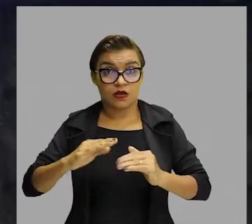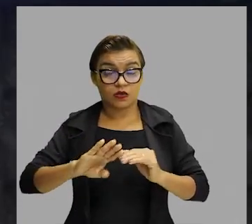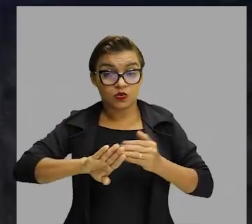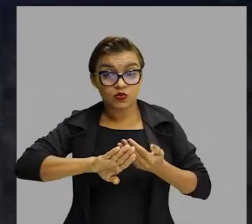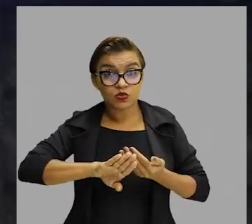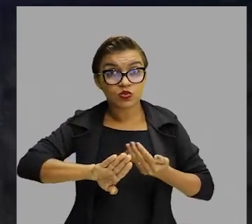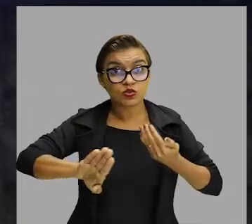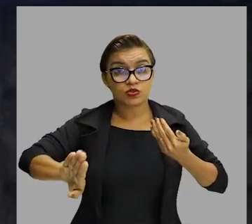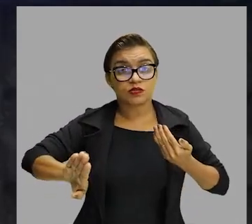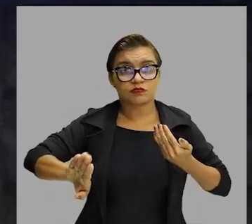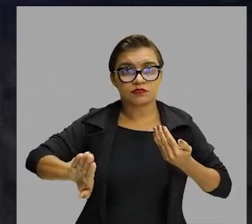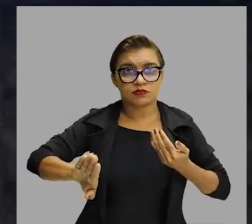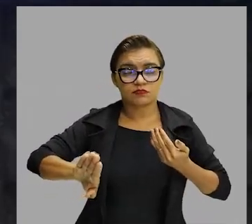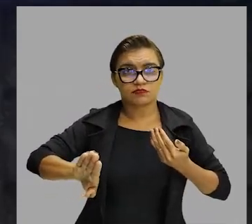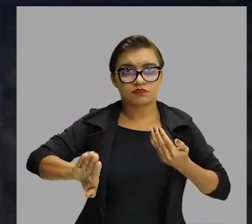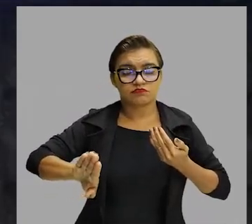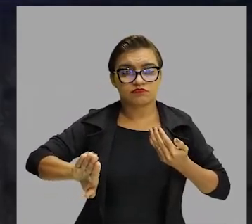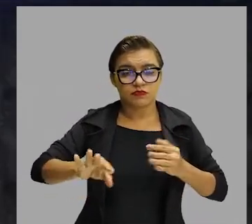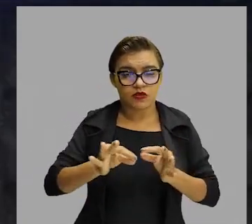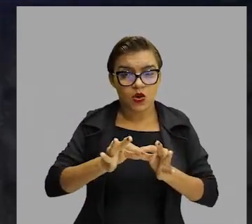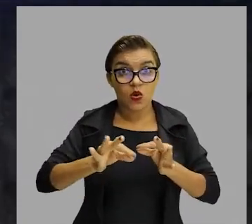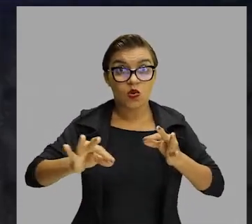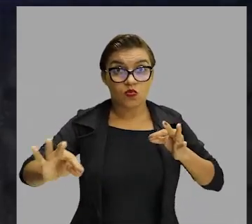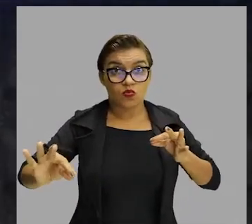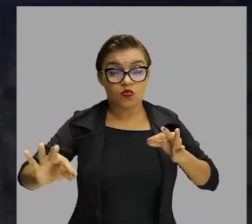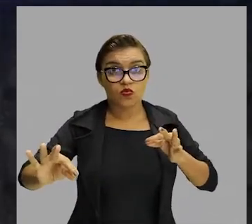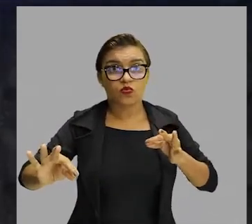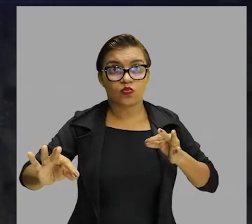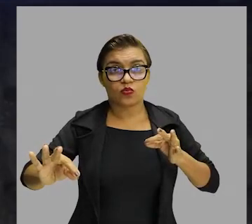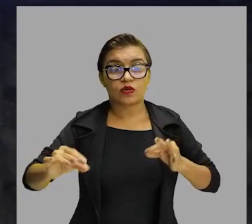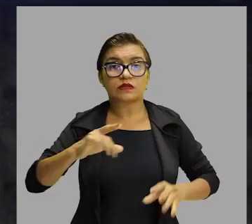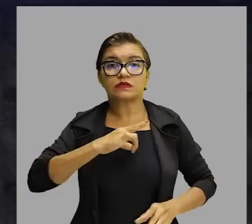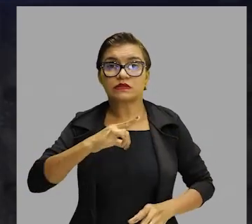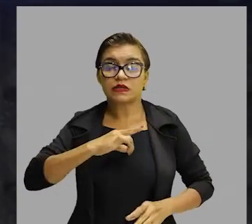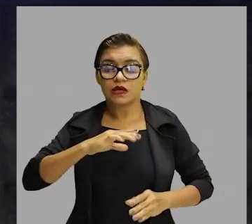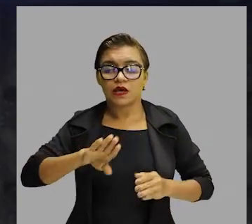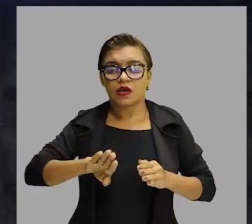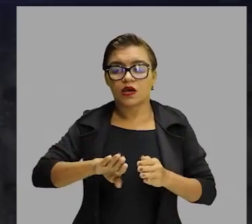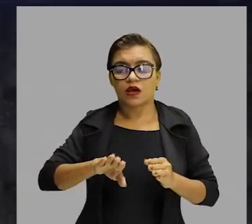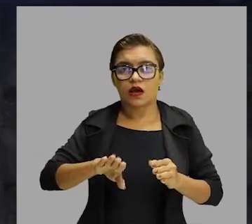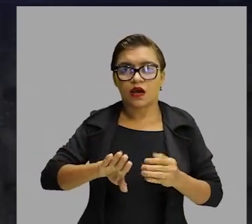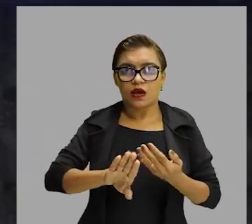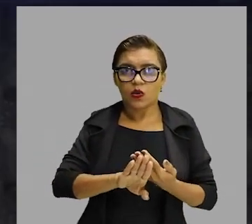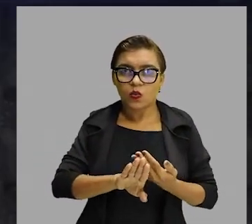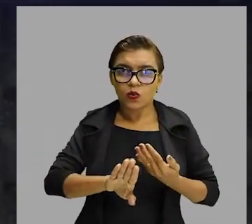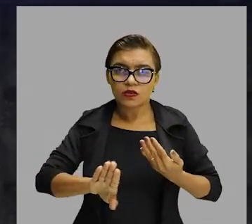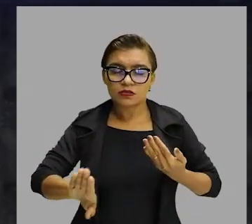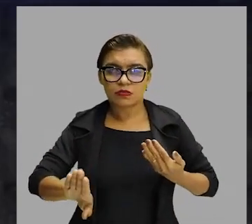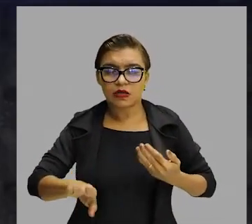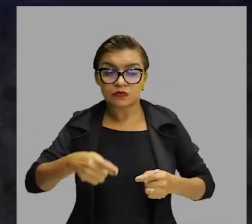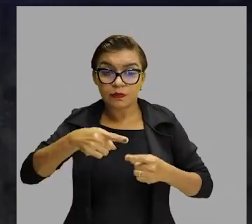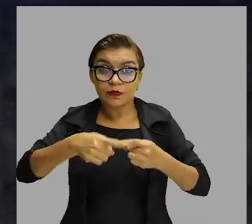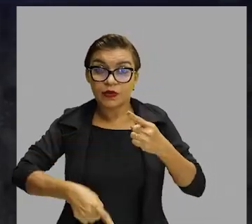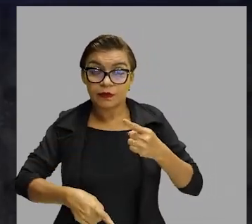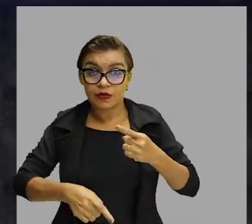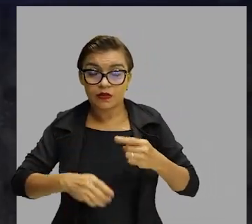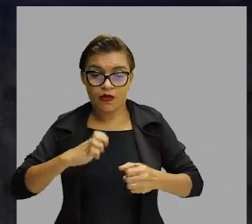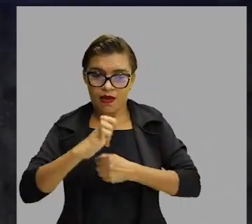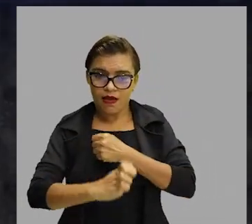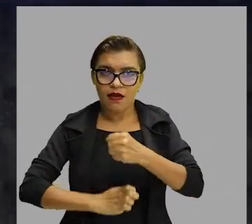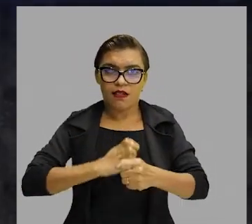distância muito grande entre eles. Tá, ok? Então existe ali um espaço proibido para esses elétrons, né,